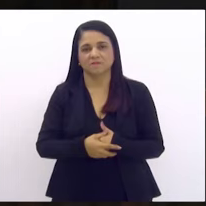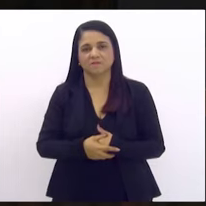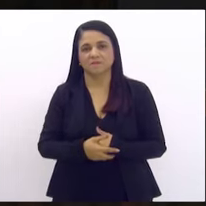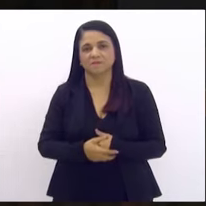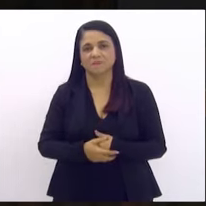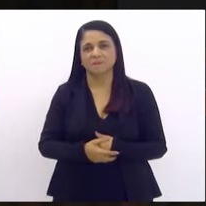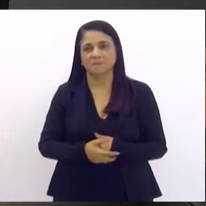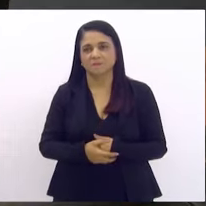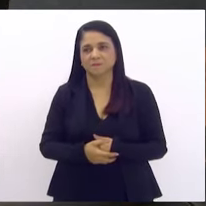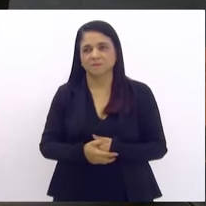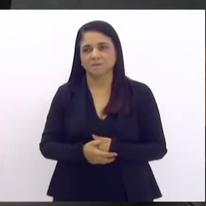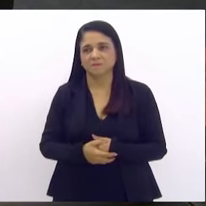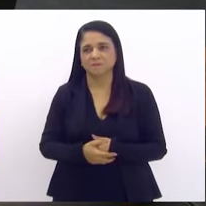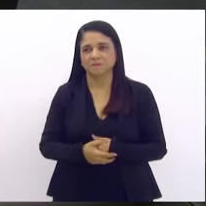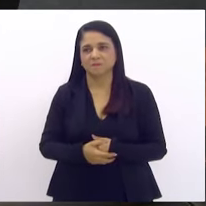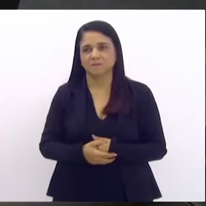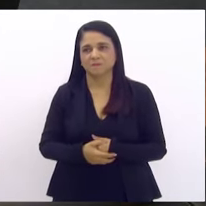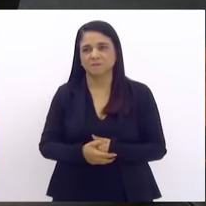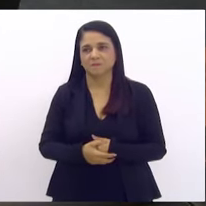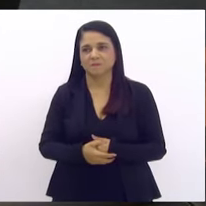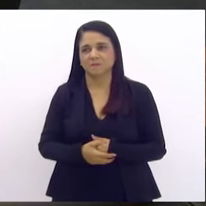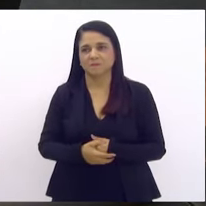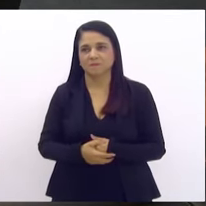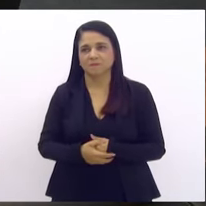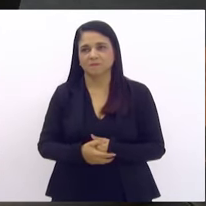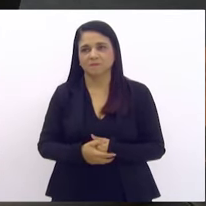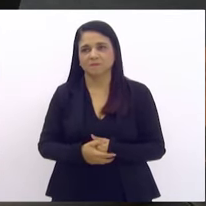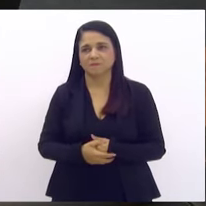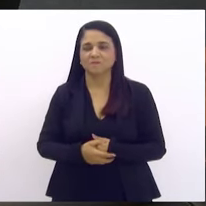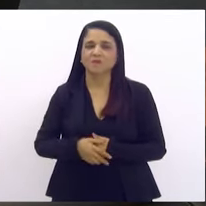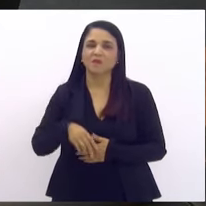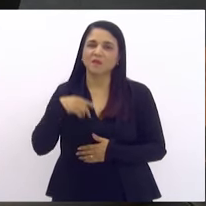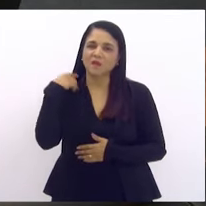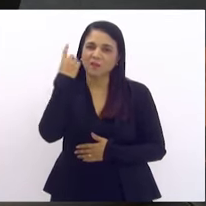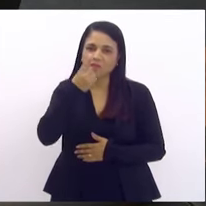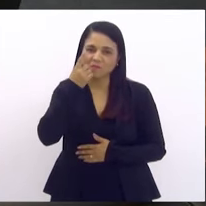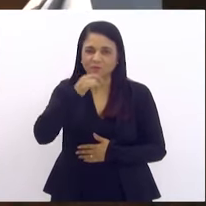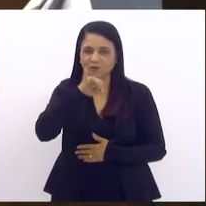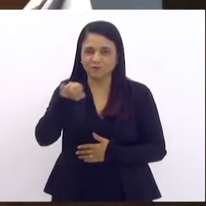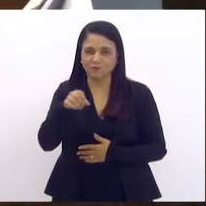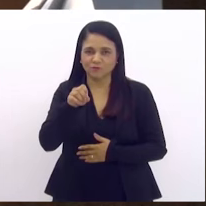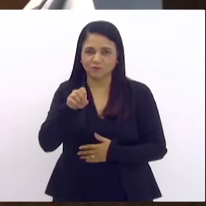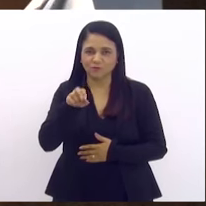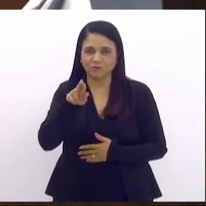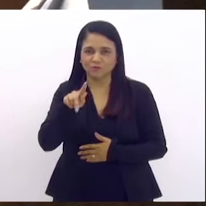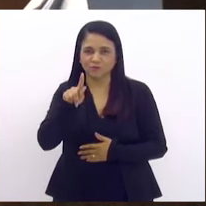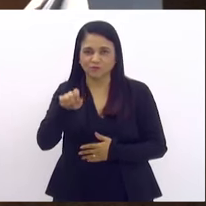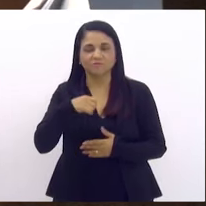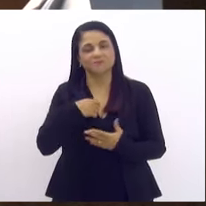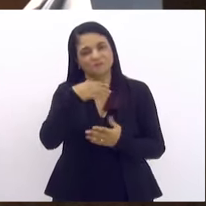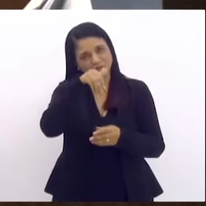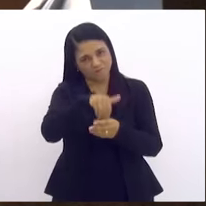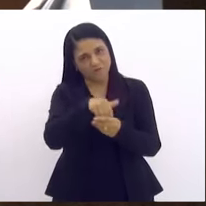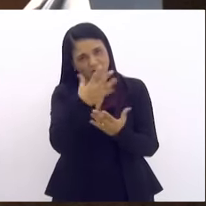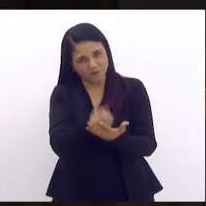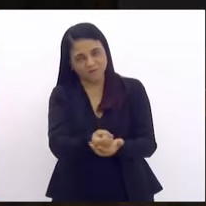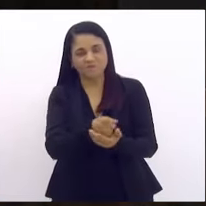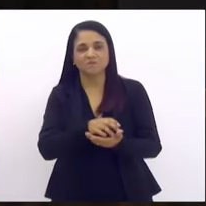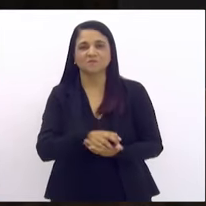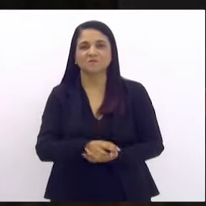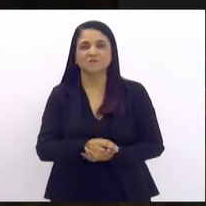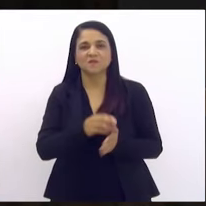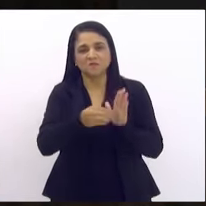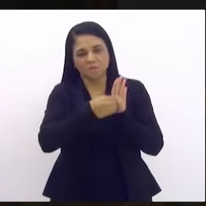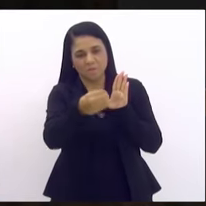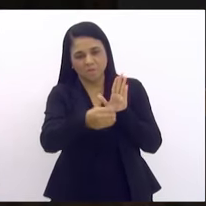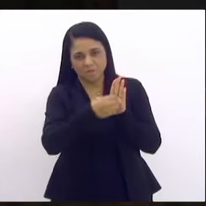regionais não ninguém designa o deputado Jorge Felipe Neto também favorável Presidente com os pareceres emd com os